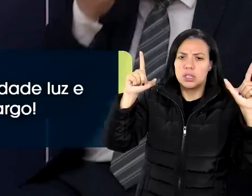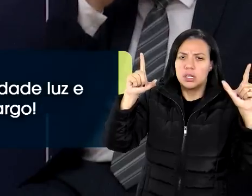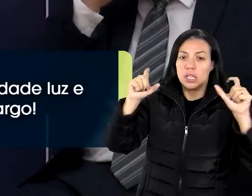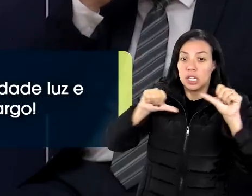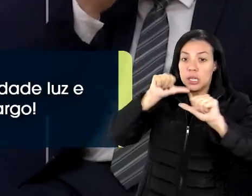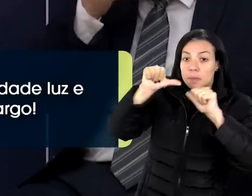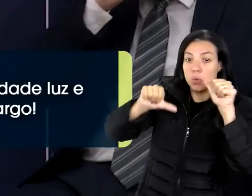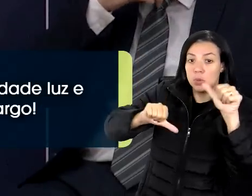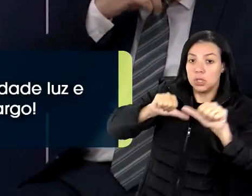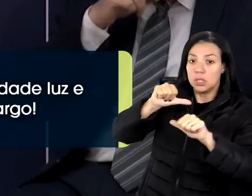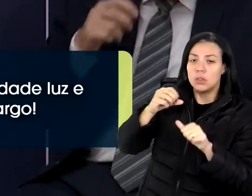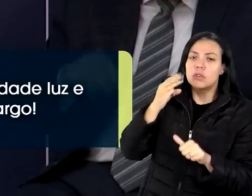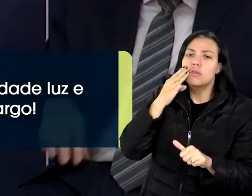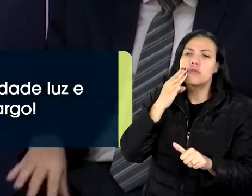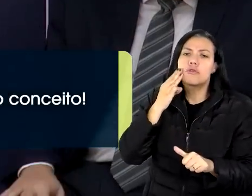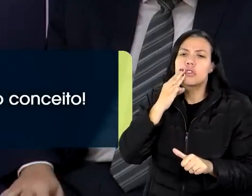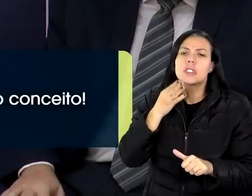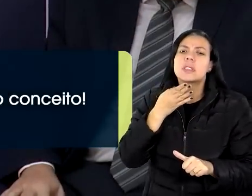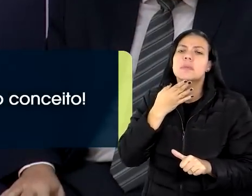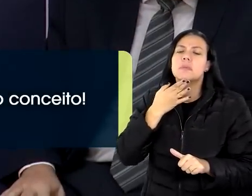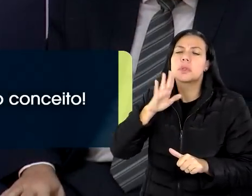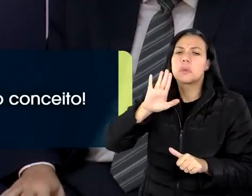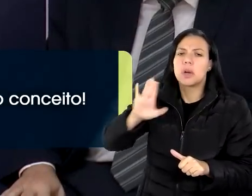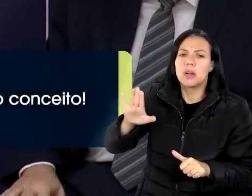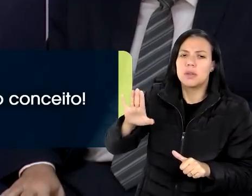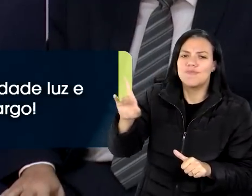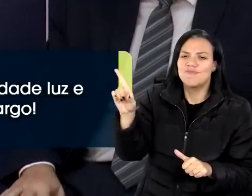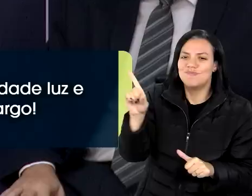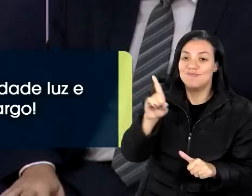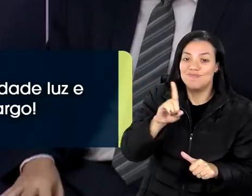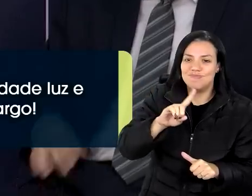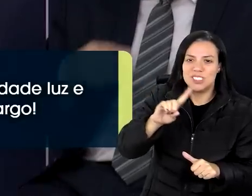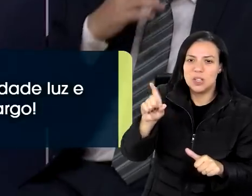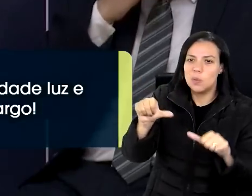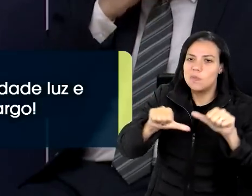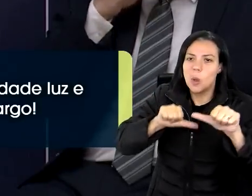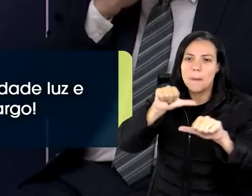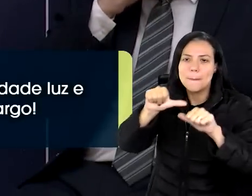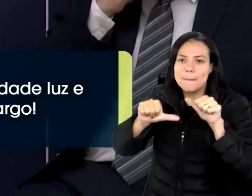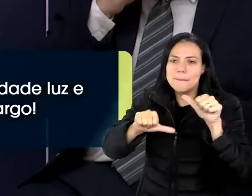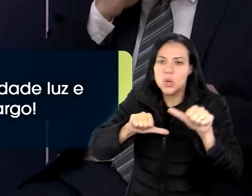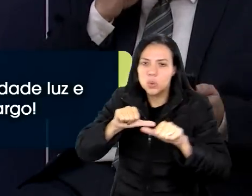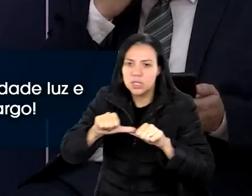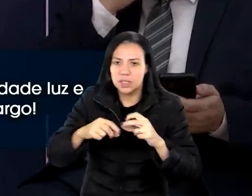por. Não inverta os valores de Deus.